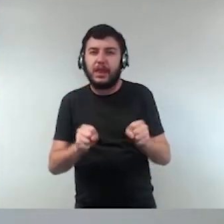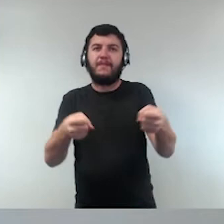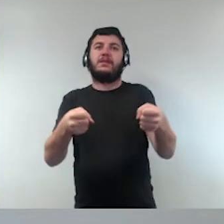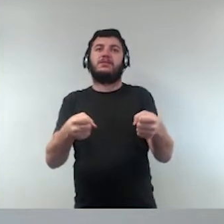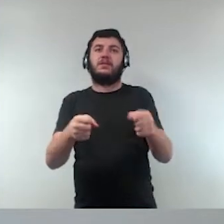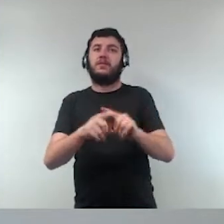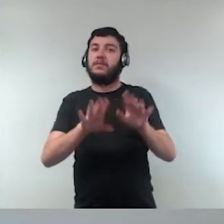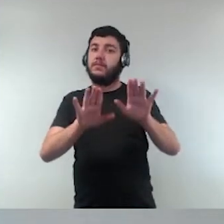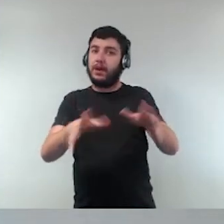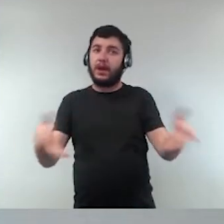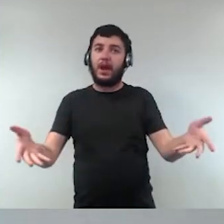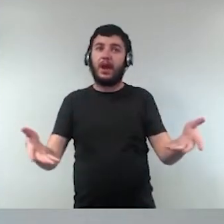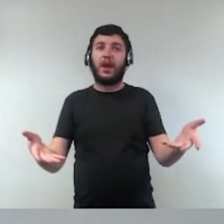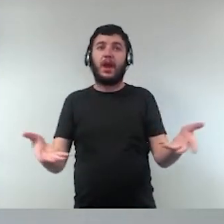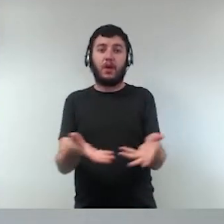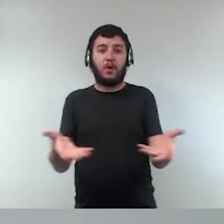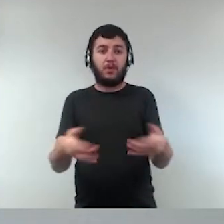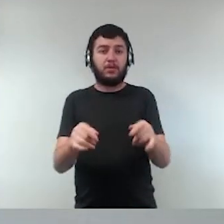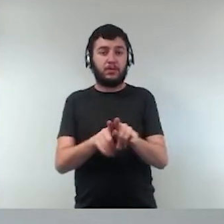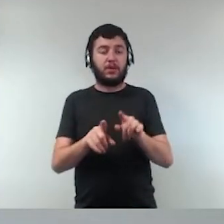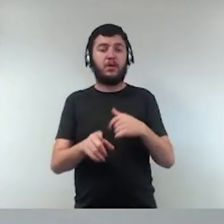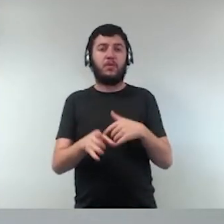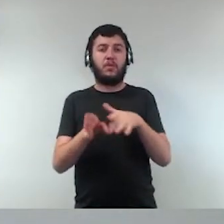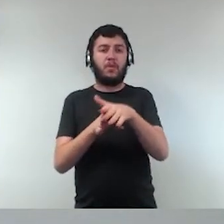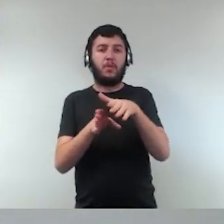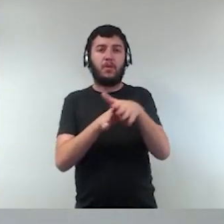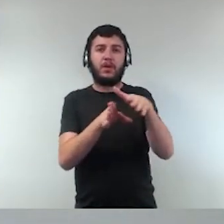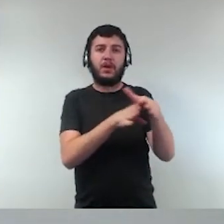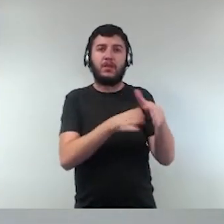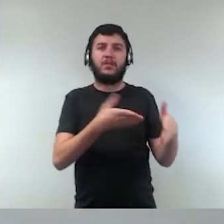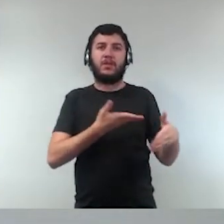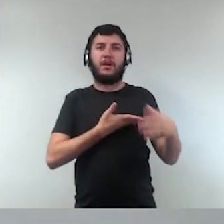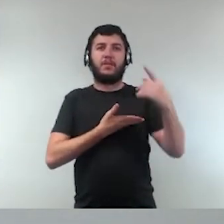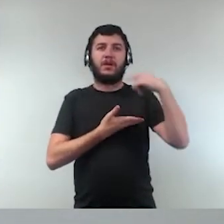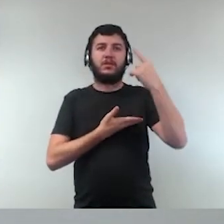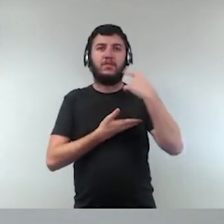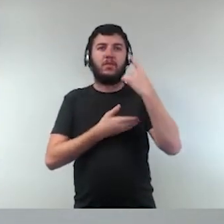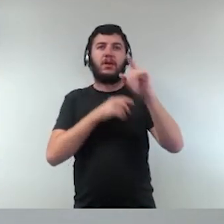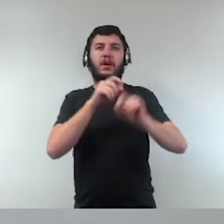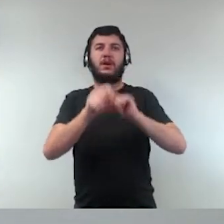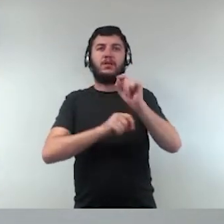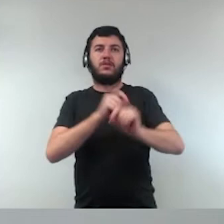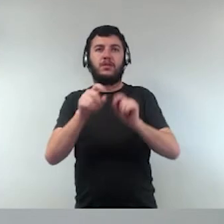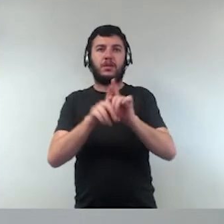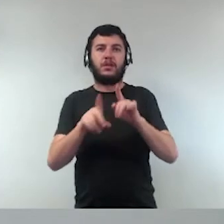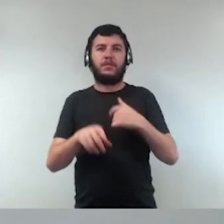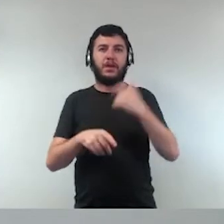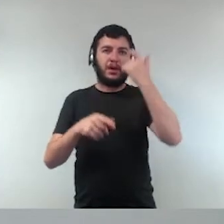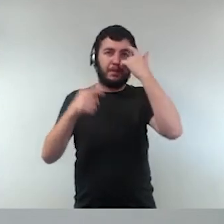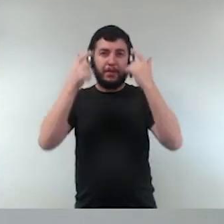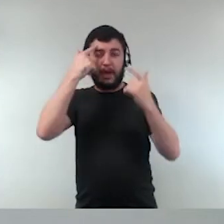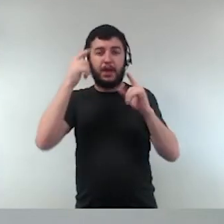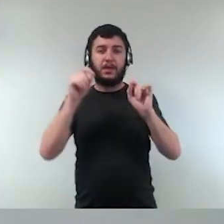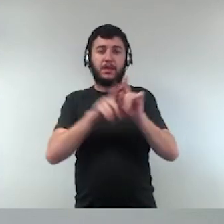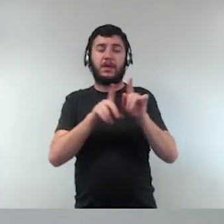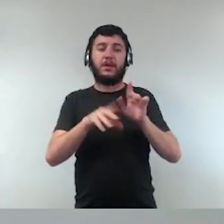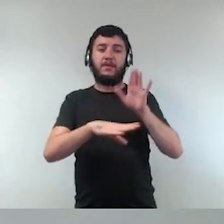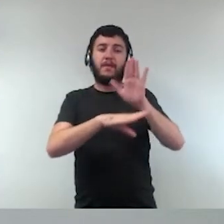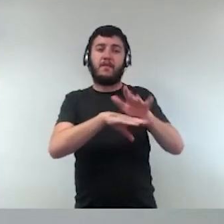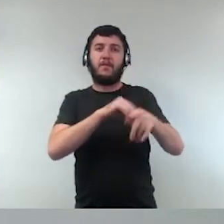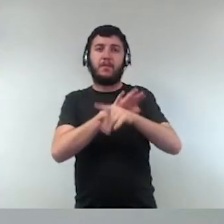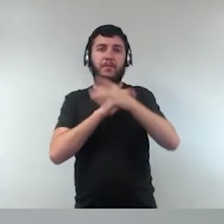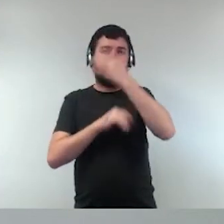que atuem sempre em relação aos prazos da forma mais conservadora e segura possível em favor dos seus